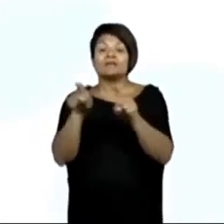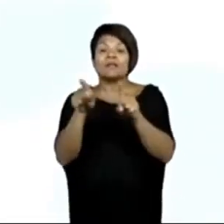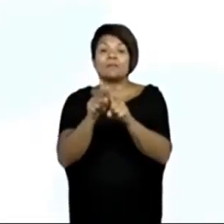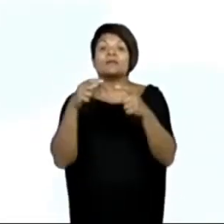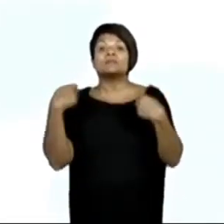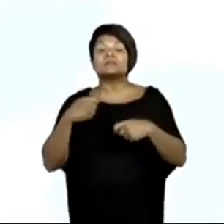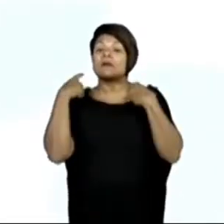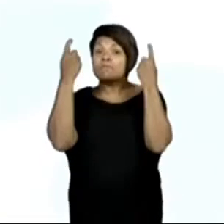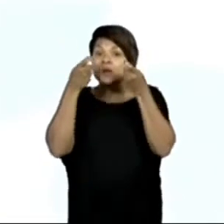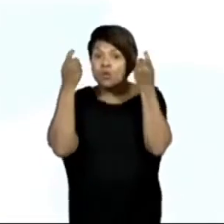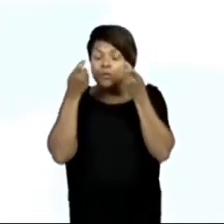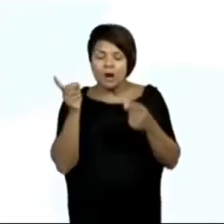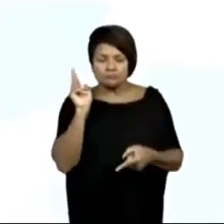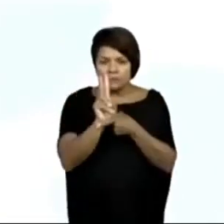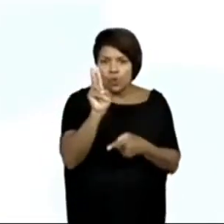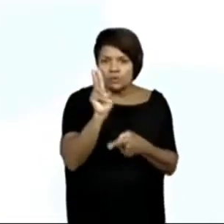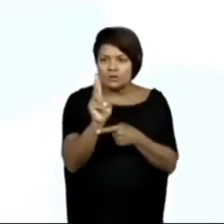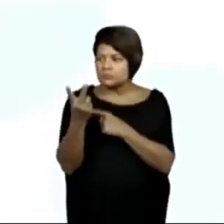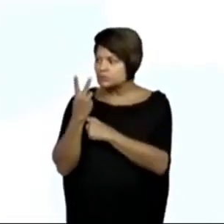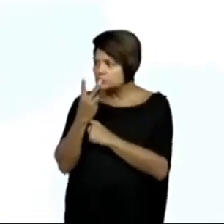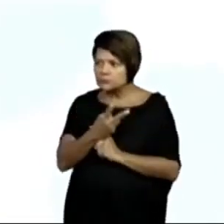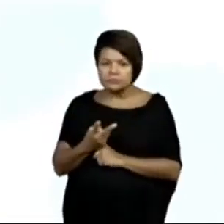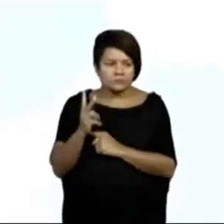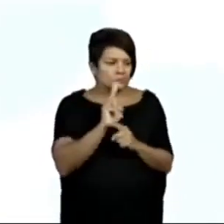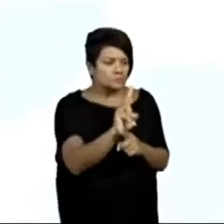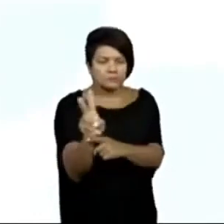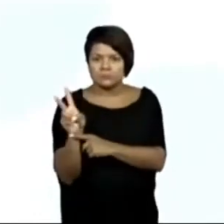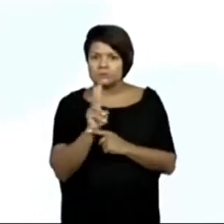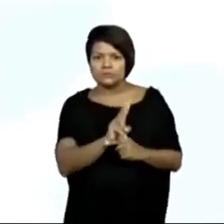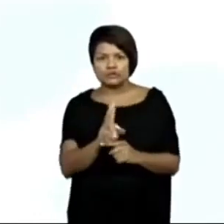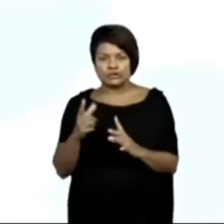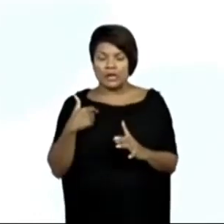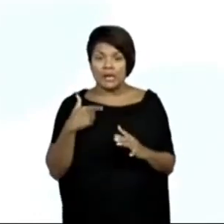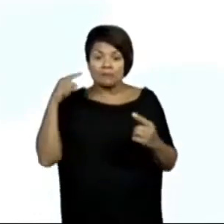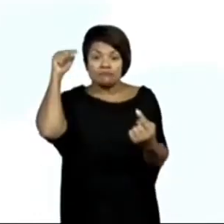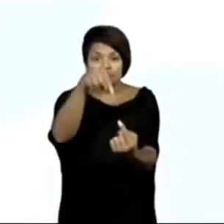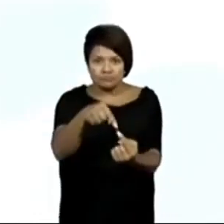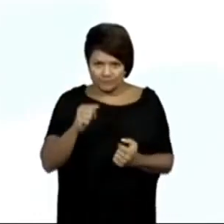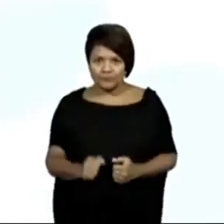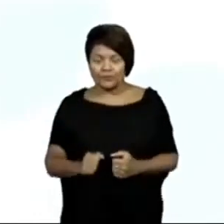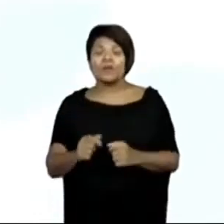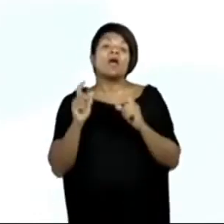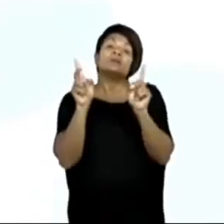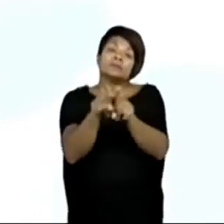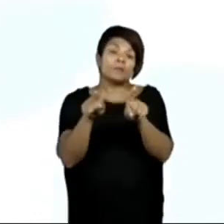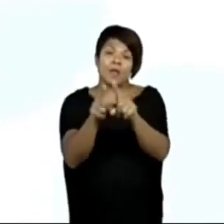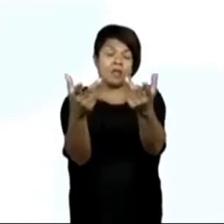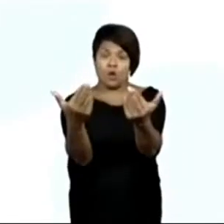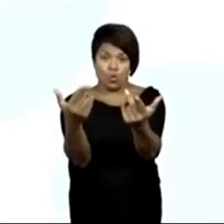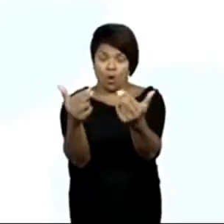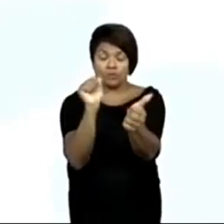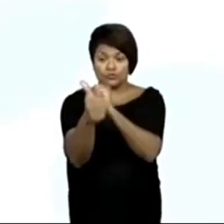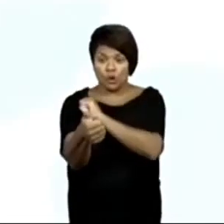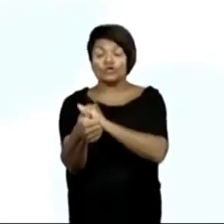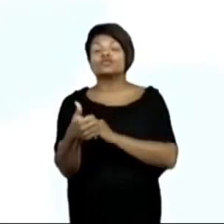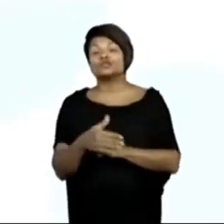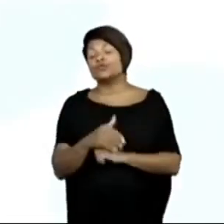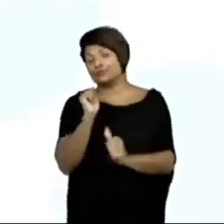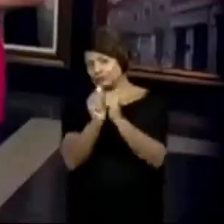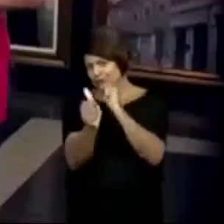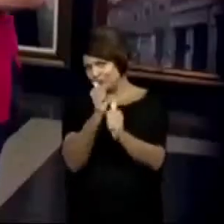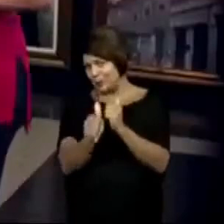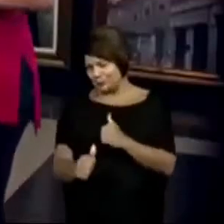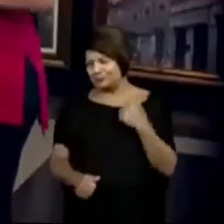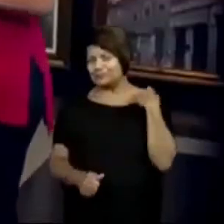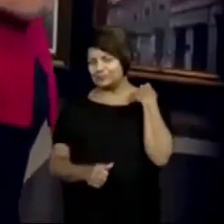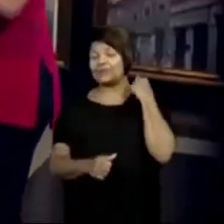em proteger simultaneamente a sua meta, que é o caso do futebol, esporte sobre o qual falamos